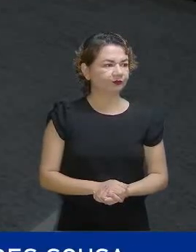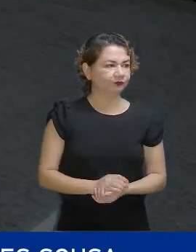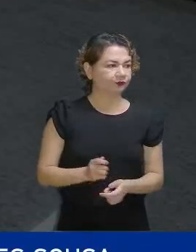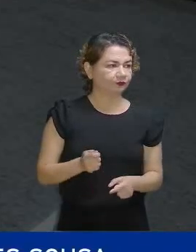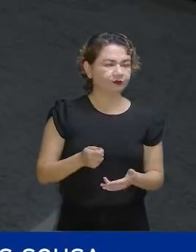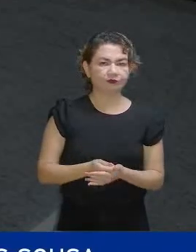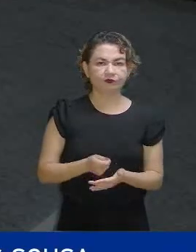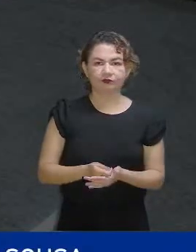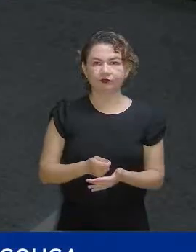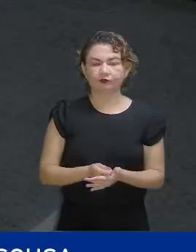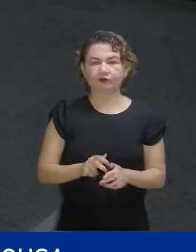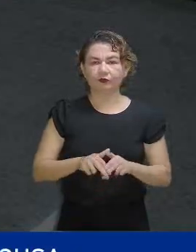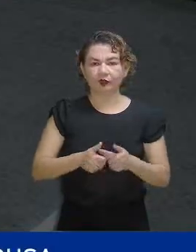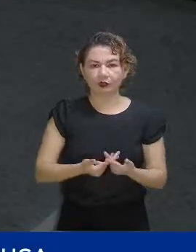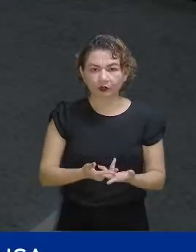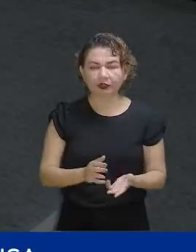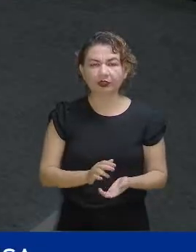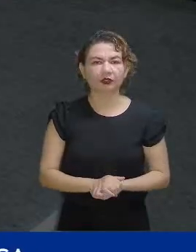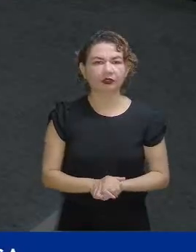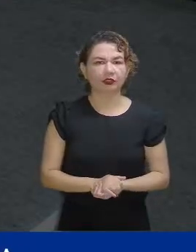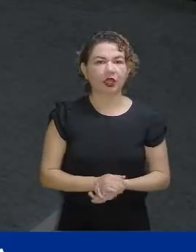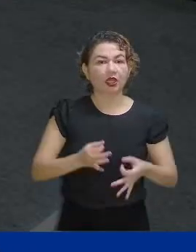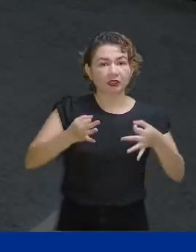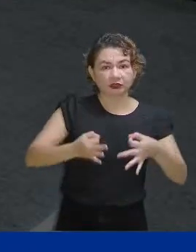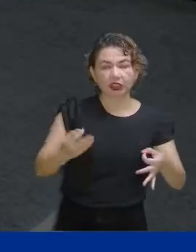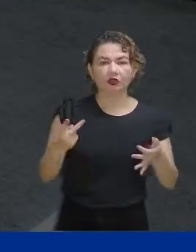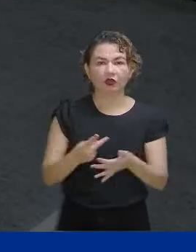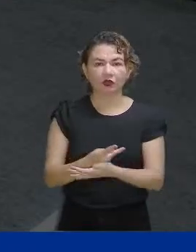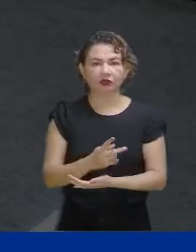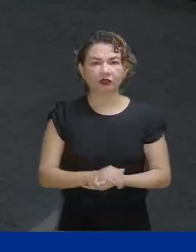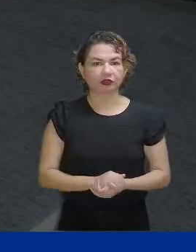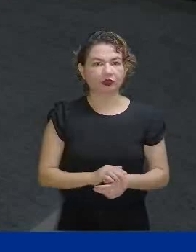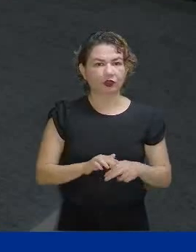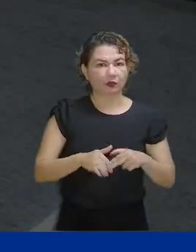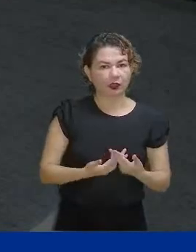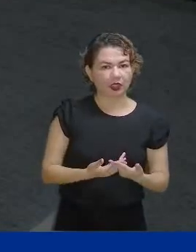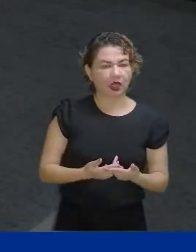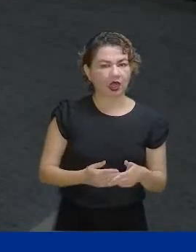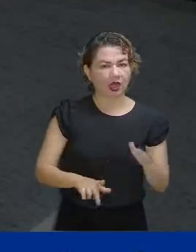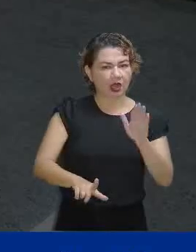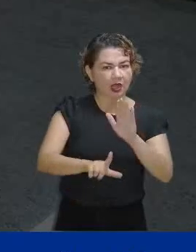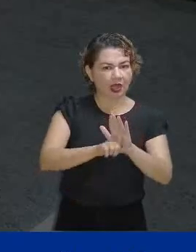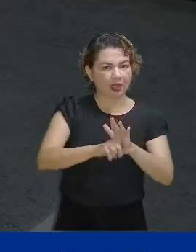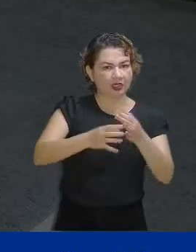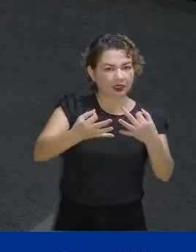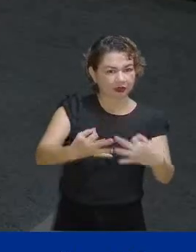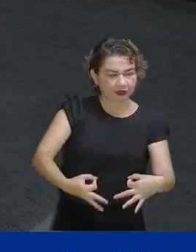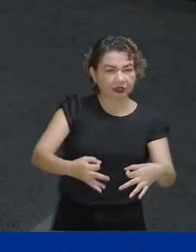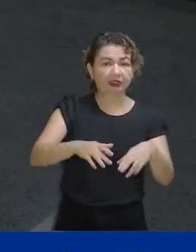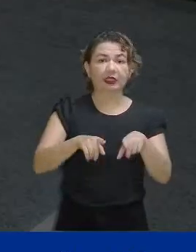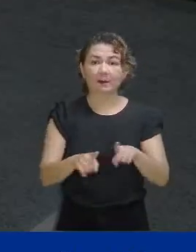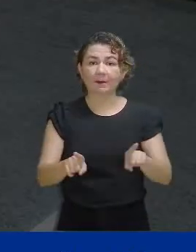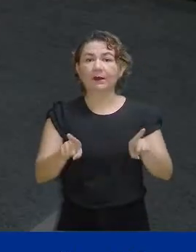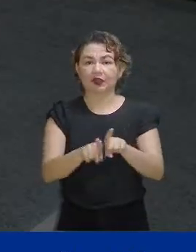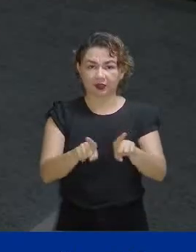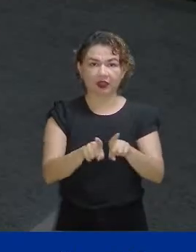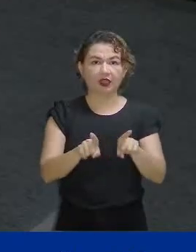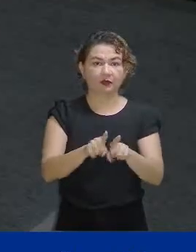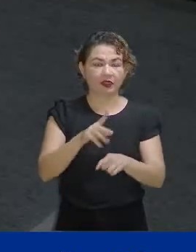policiais e judiciais, os quais, no caso concreto, foram conduzidos conforme a norma legal. Além disso,